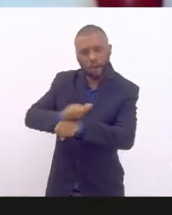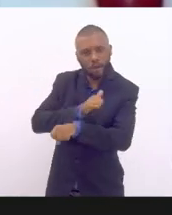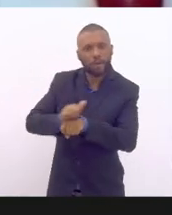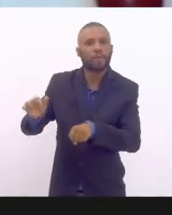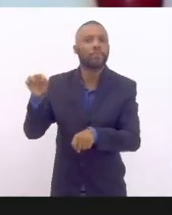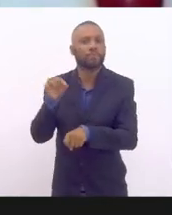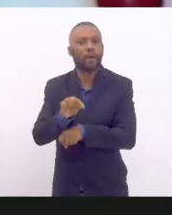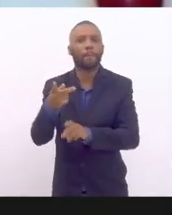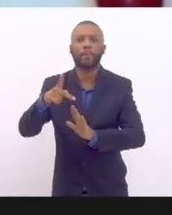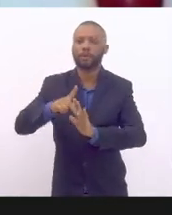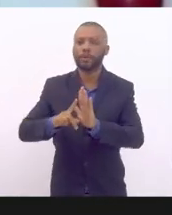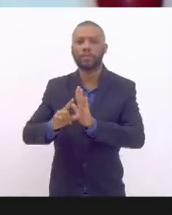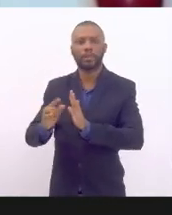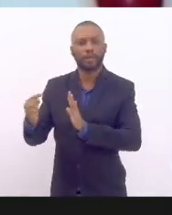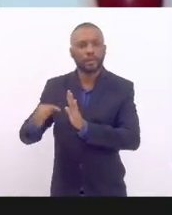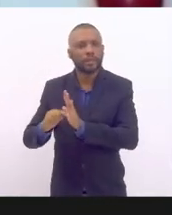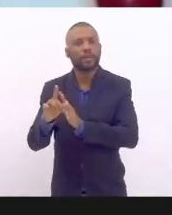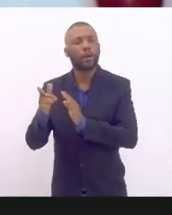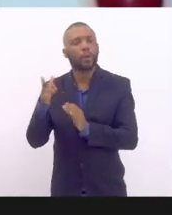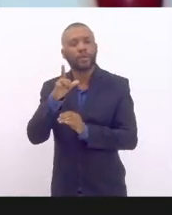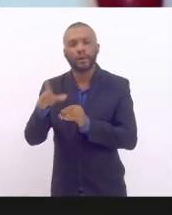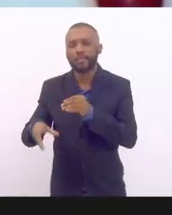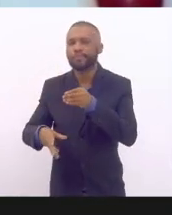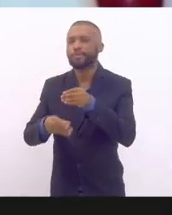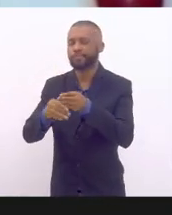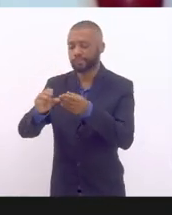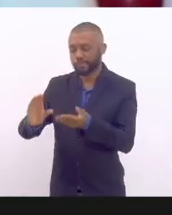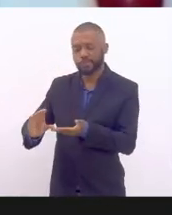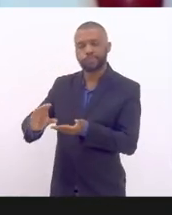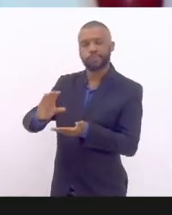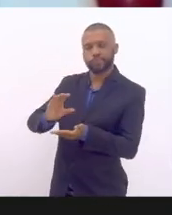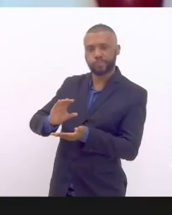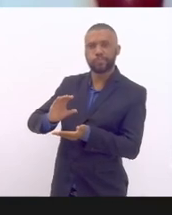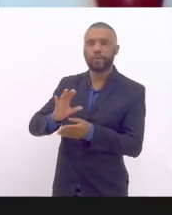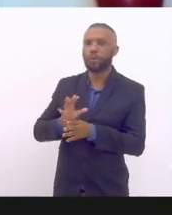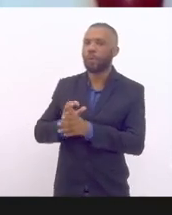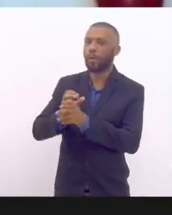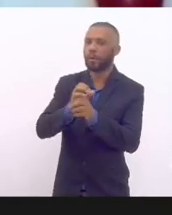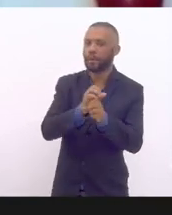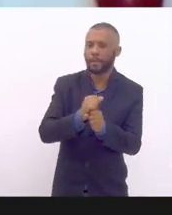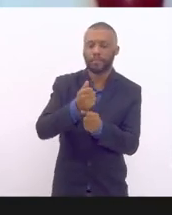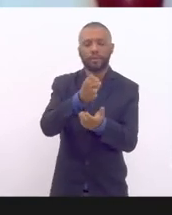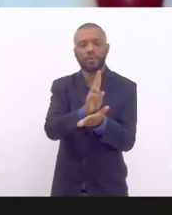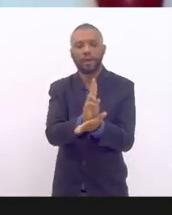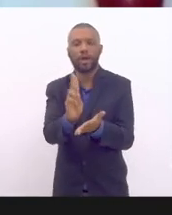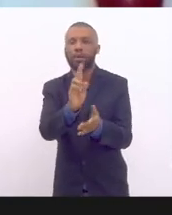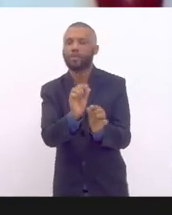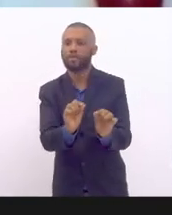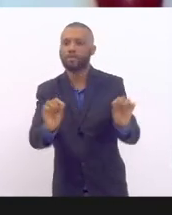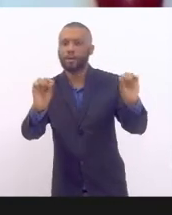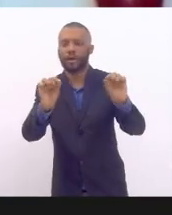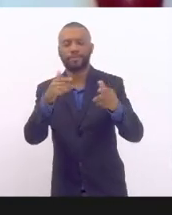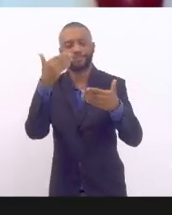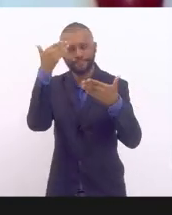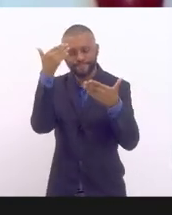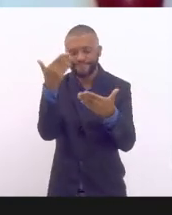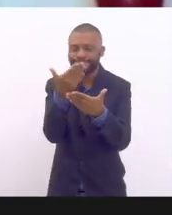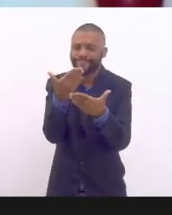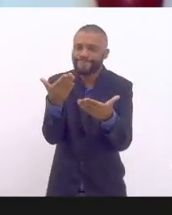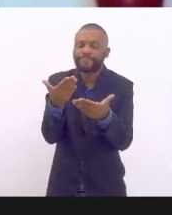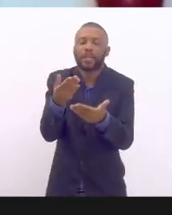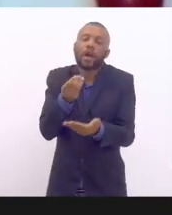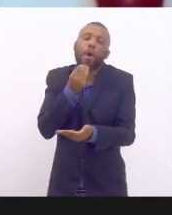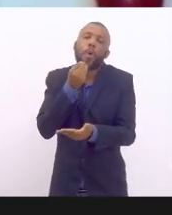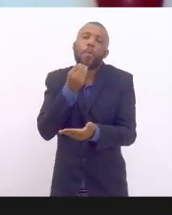projeto e aqui tem componha o orçamento das nossas universidades é presidente Eu agradeço muito